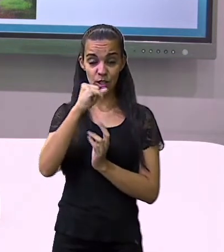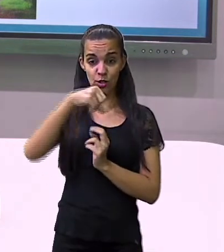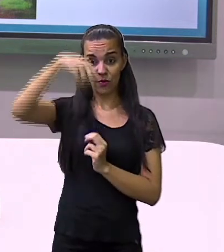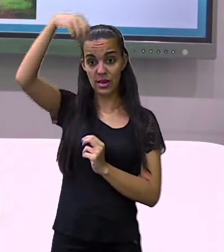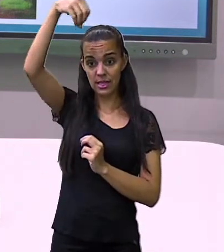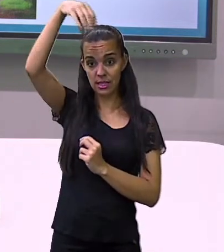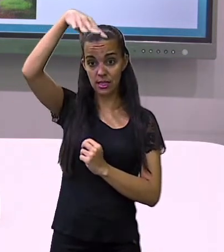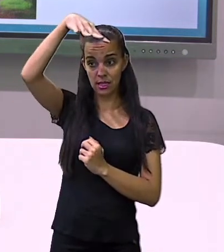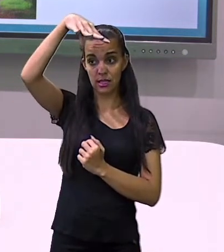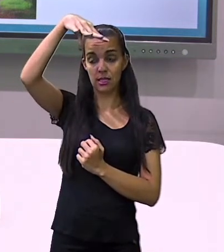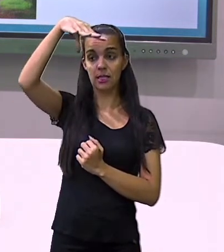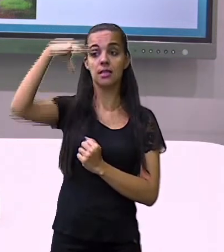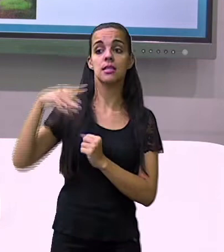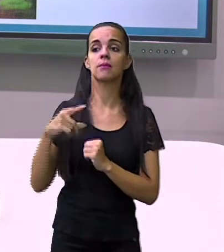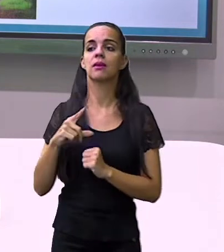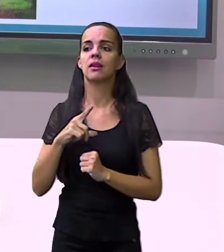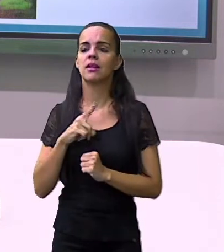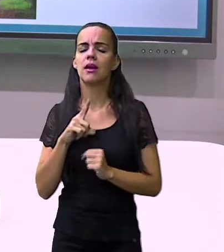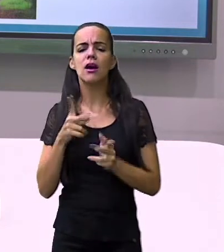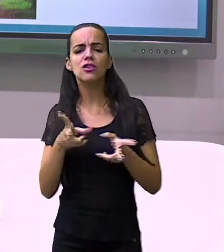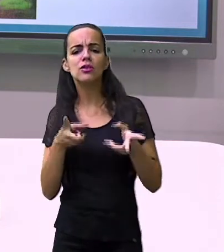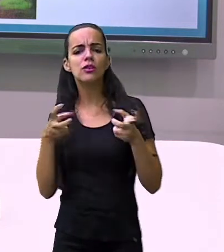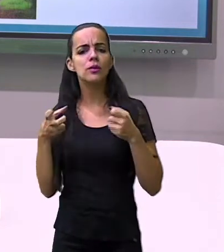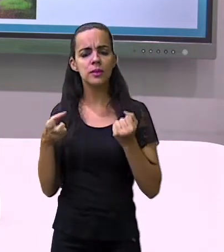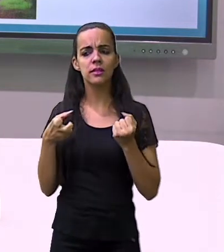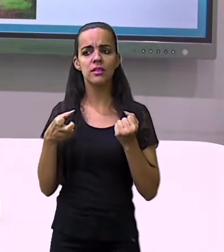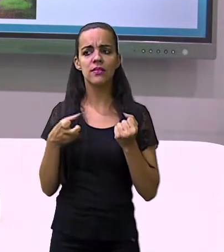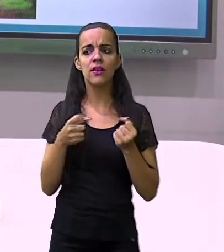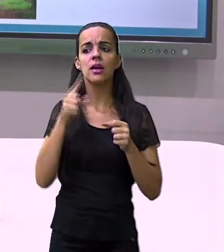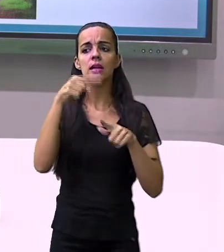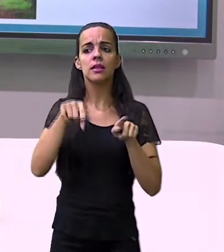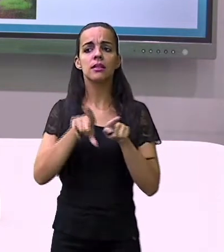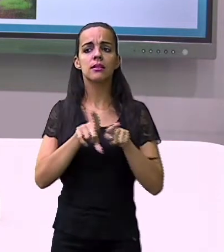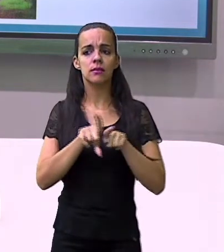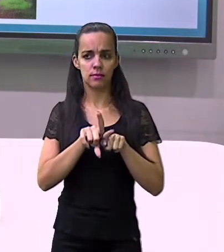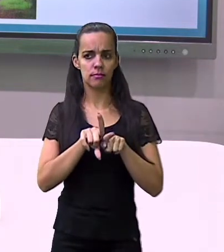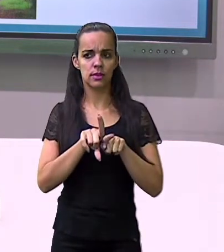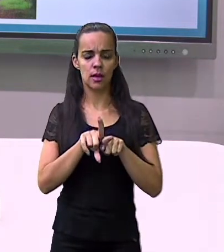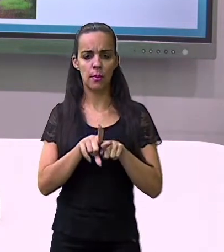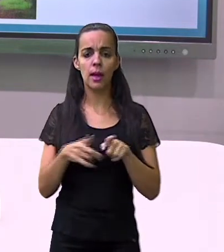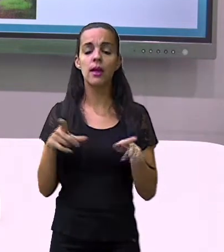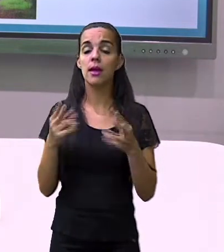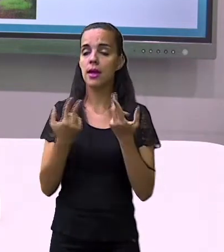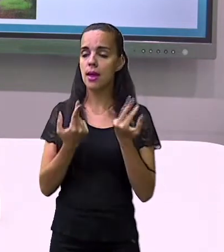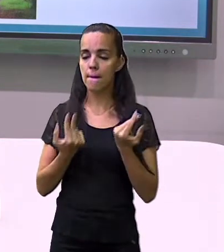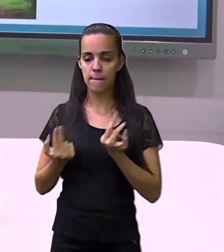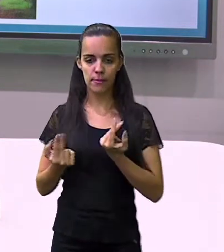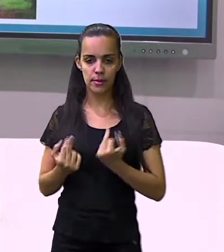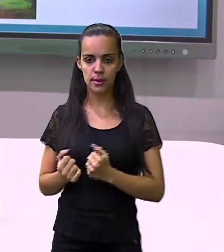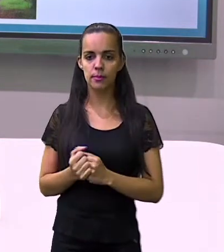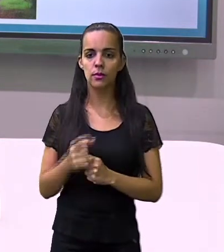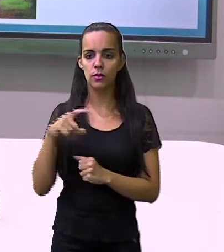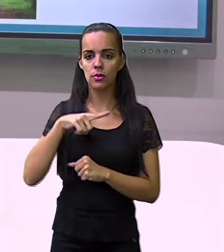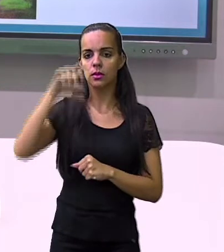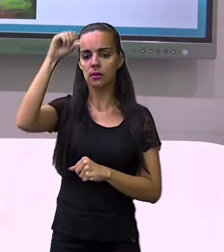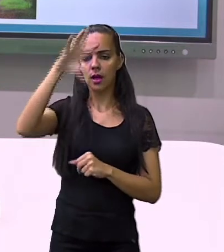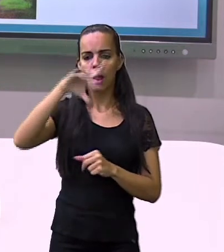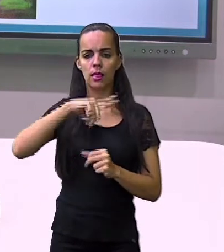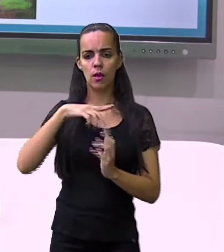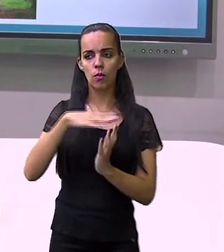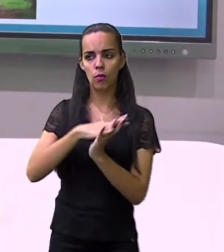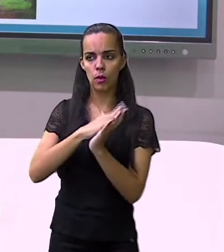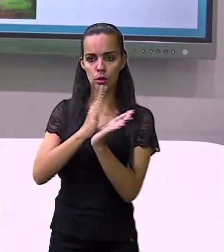em cima, nós conseguiríamos ver os raios nessa posição vertical. Mas ele está